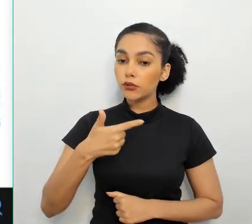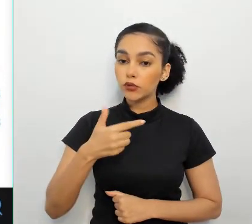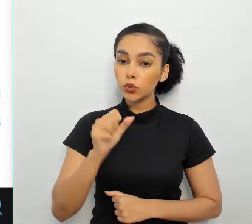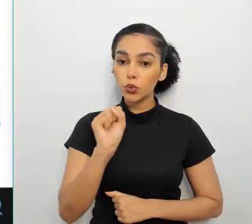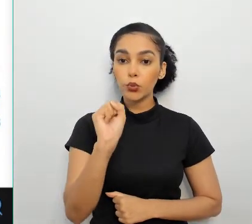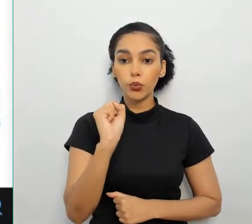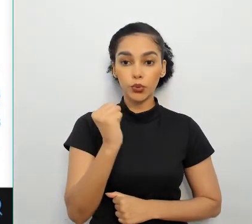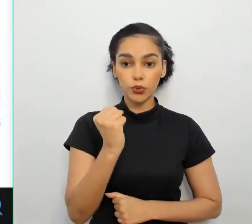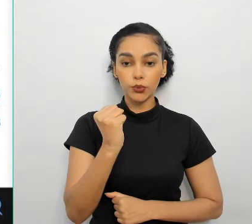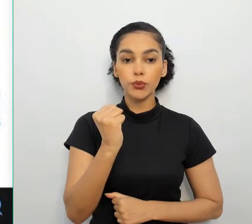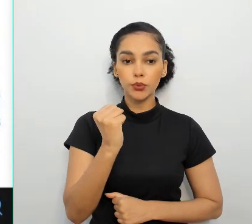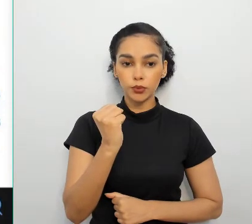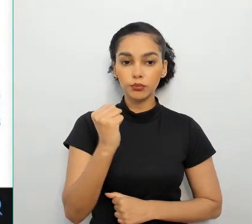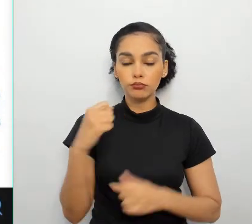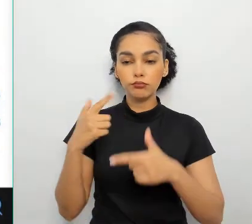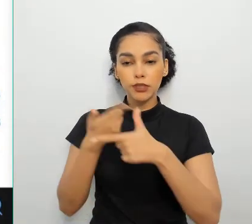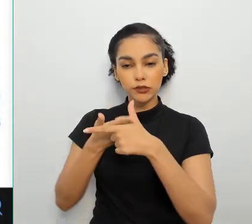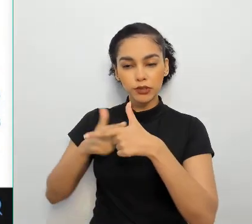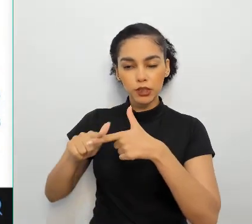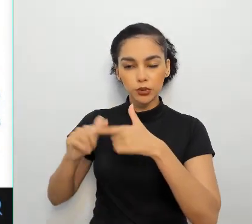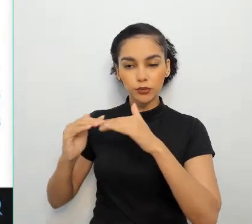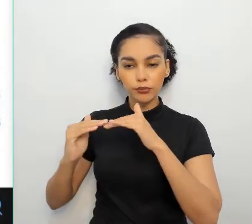por 2048.